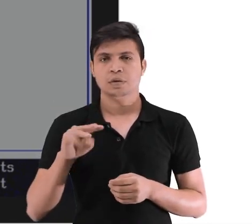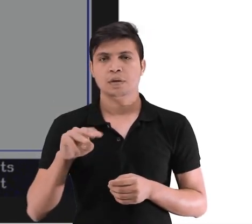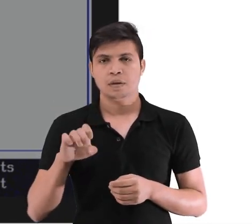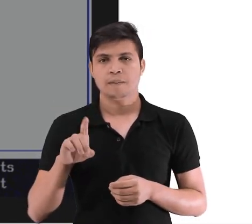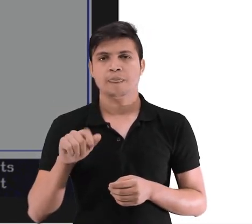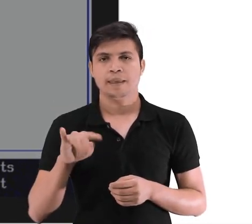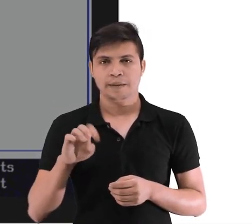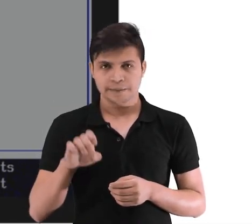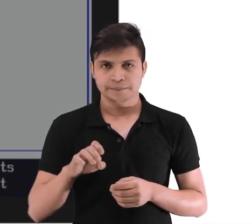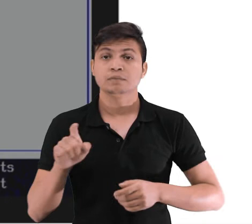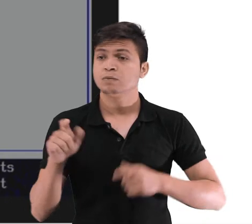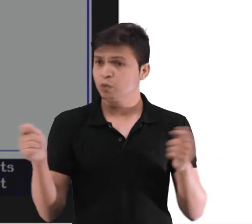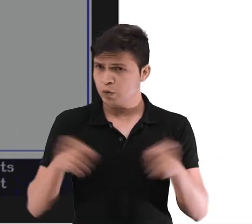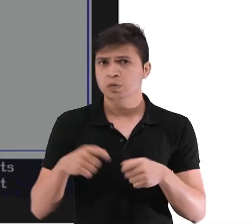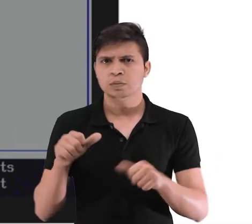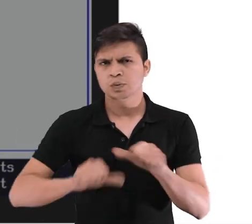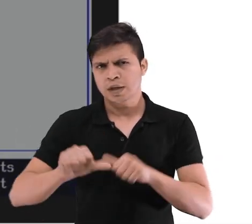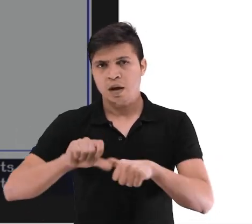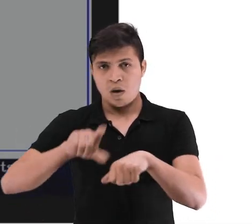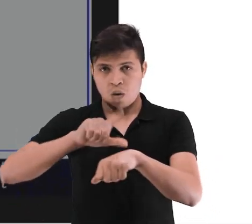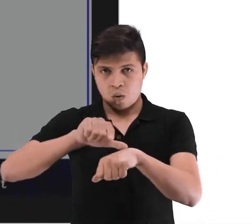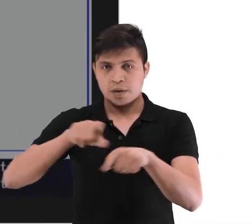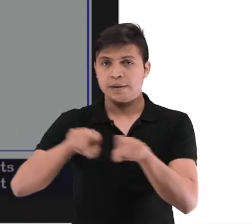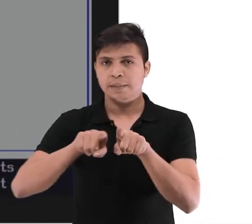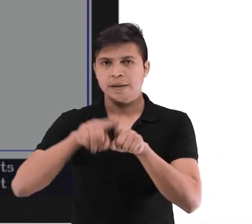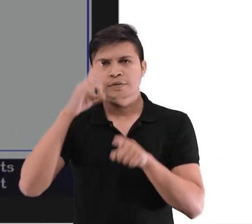consigo editar, mudar a data e a hora.